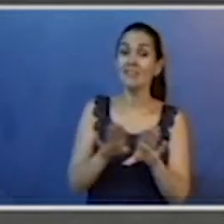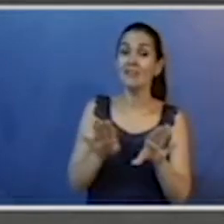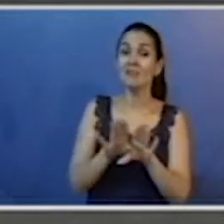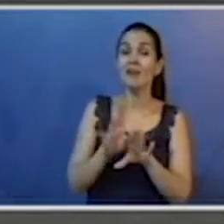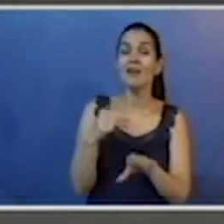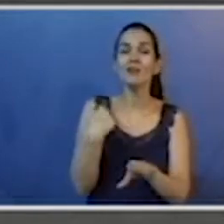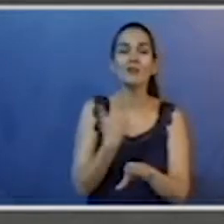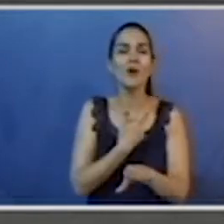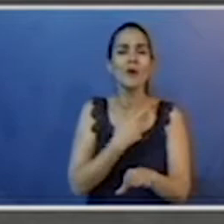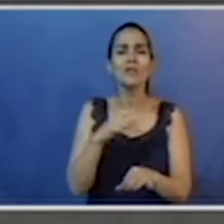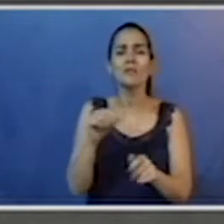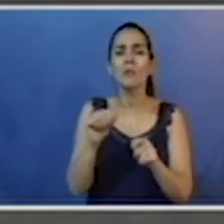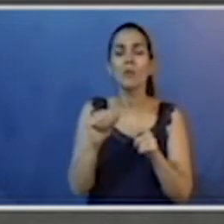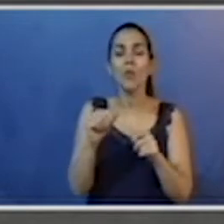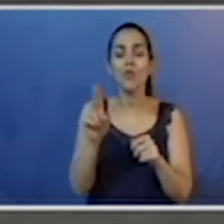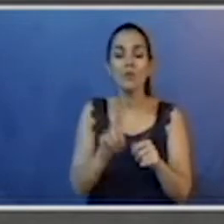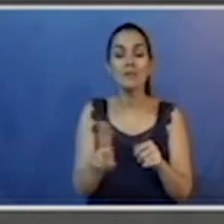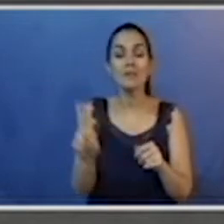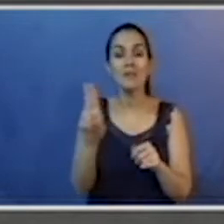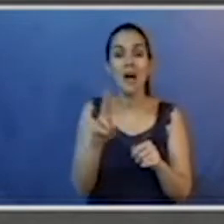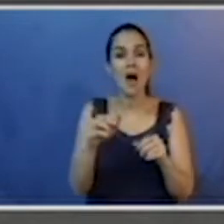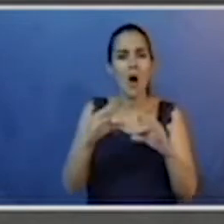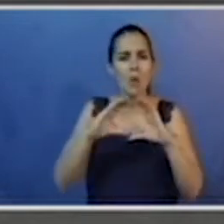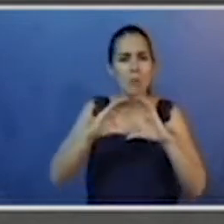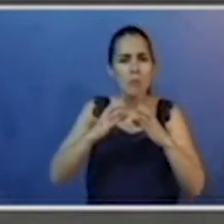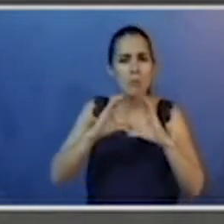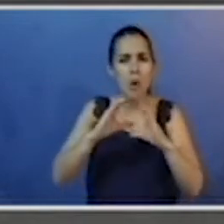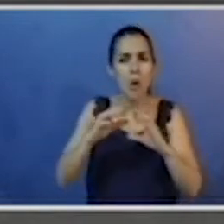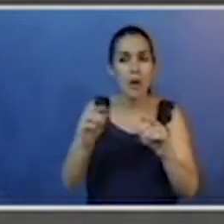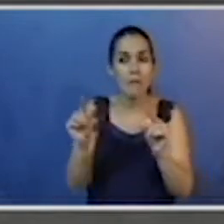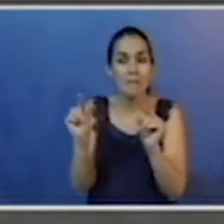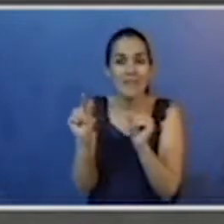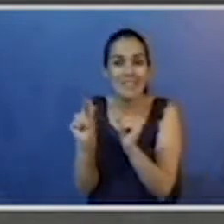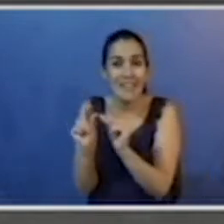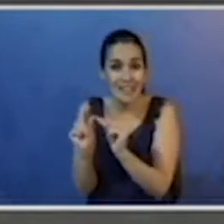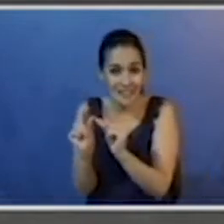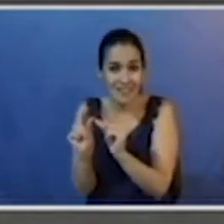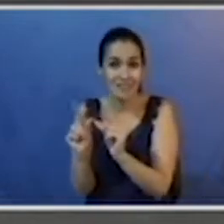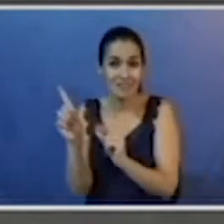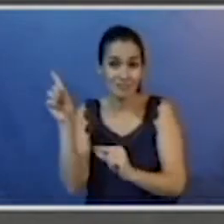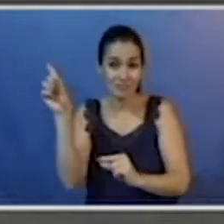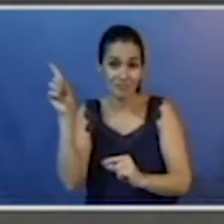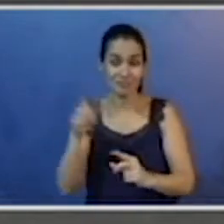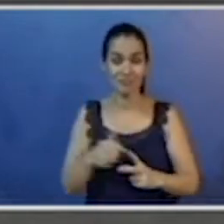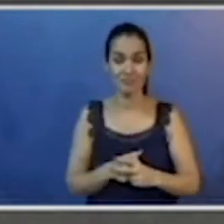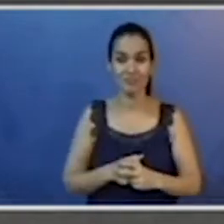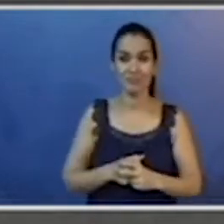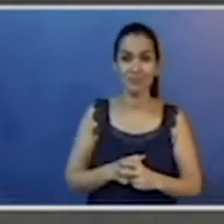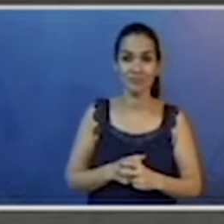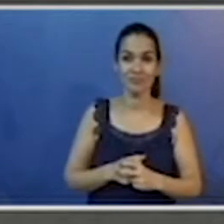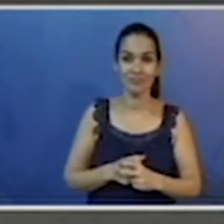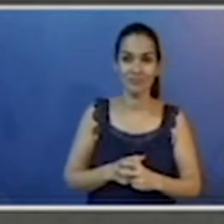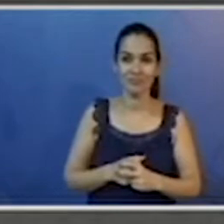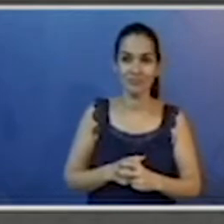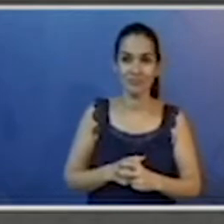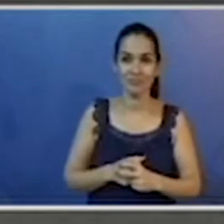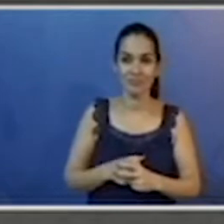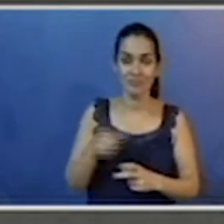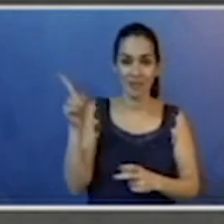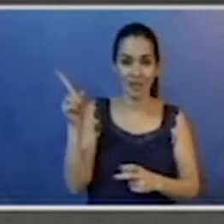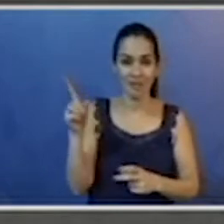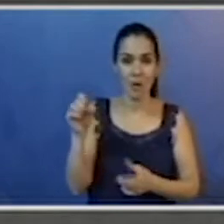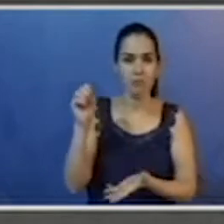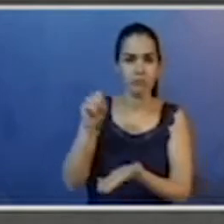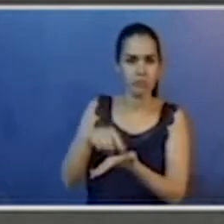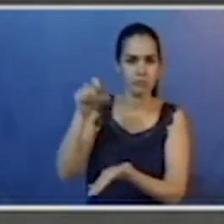vamos precisar de bolas pequenas as bolas pequenas eu tenho aqui ó uma bolinha que a parecida com a bolinha de pingue-pongue